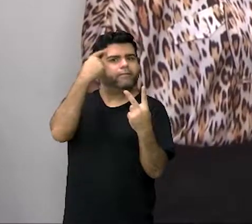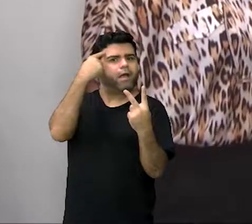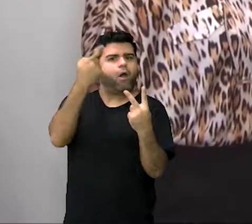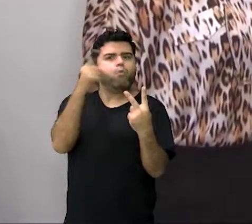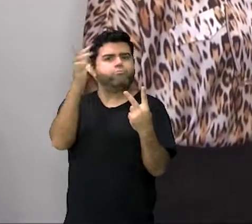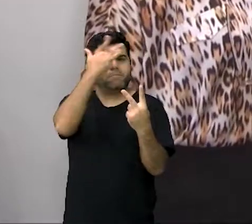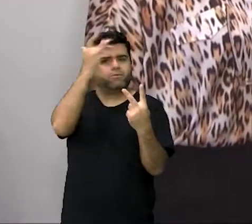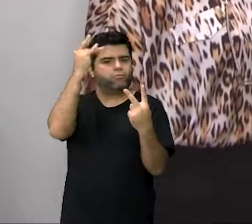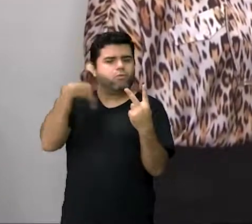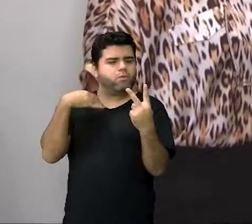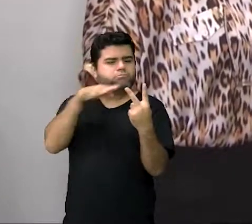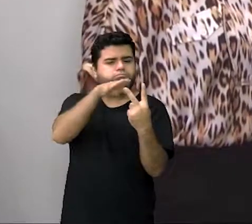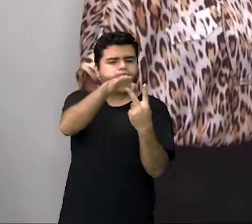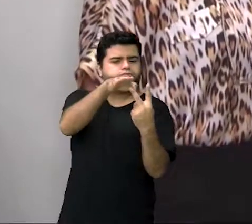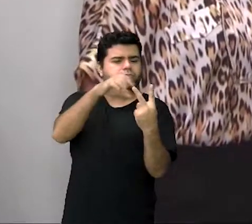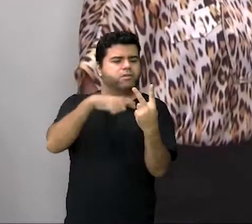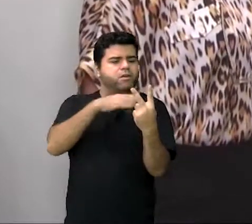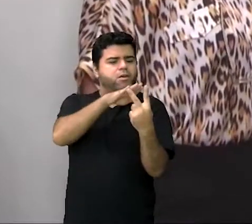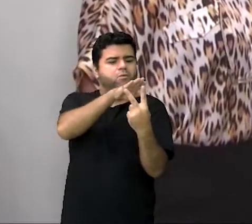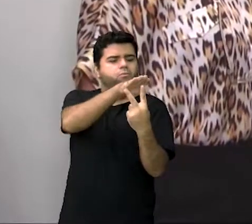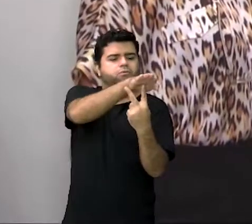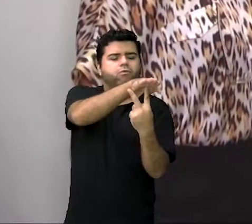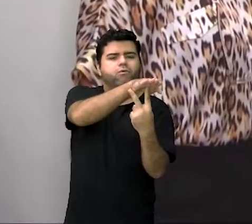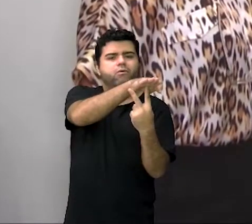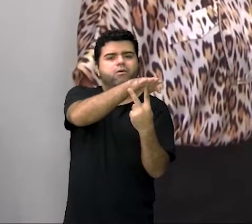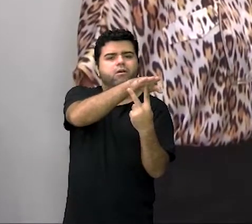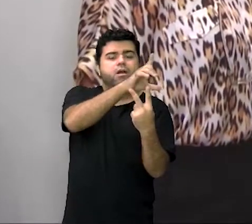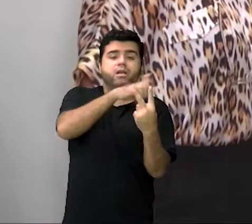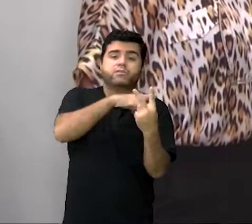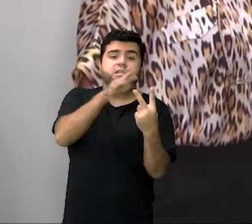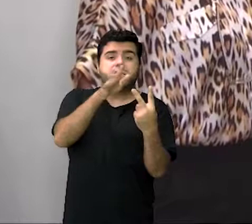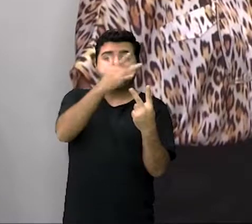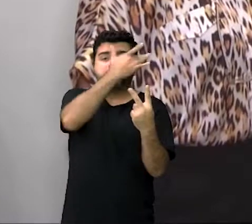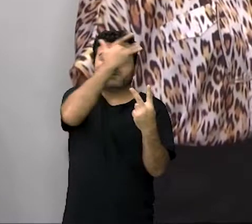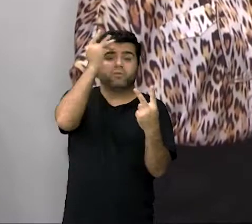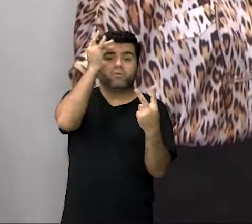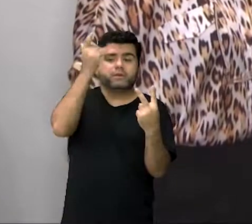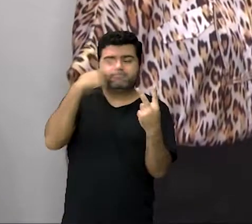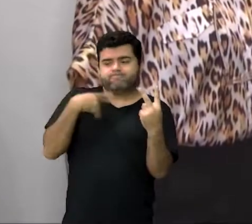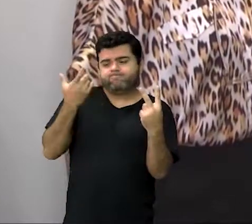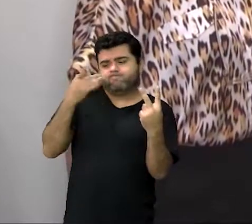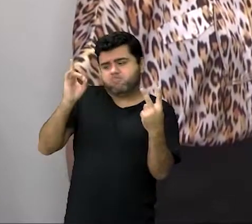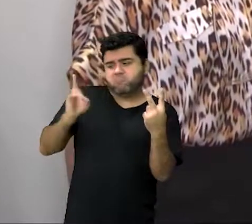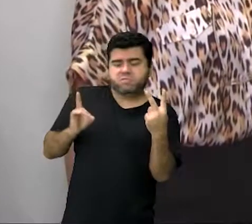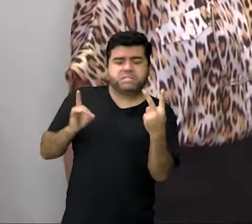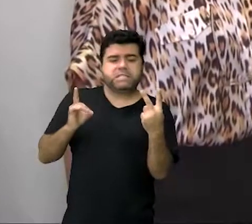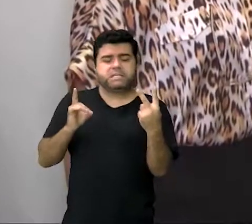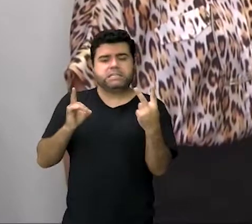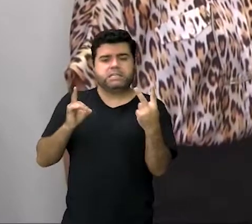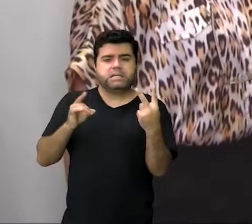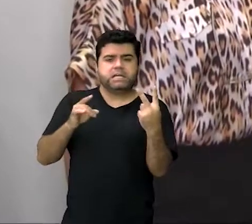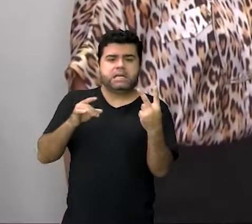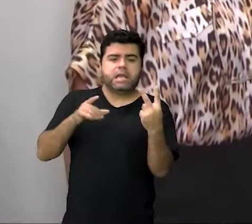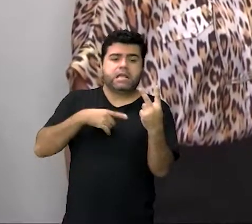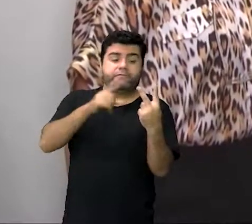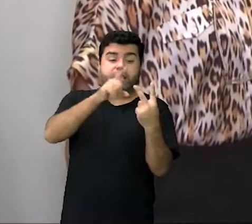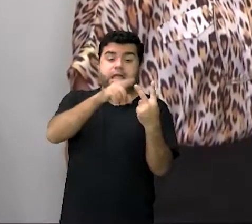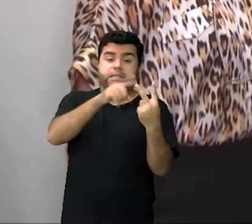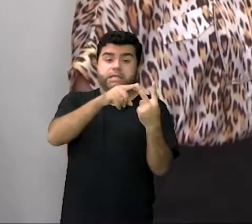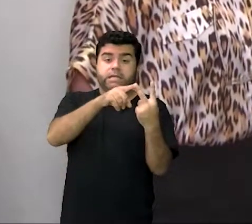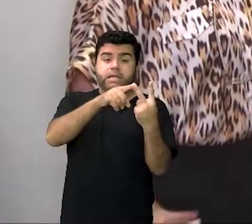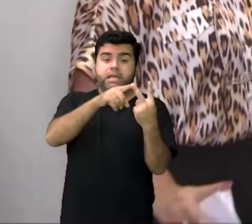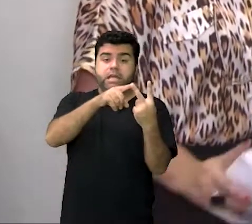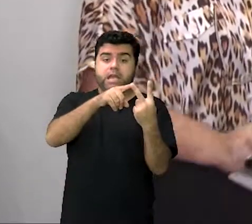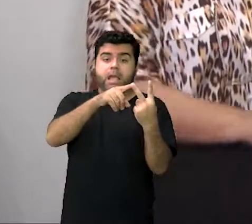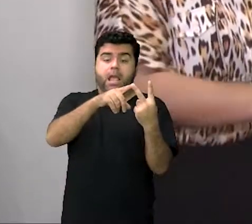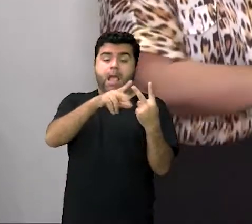para estacionar. Pode ser uma pessoa com alguma limitação. Talvez a vaga reservada para eles já